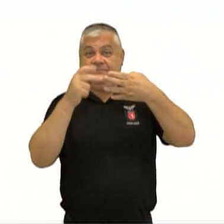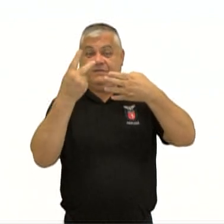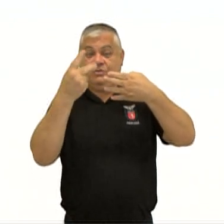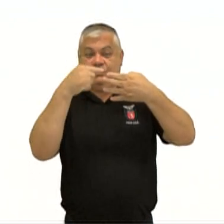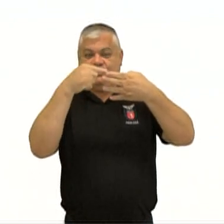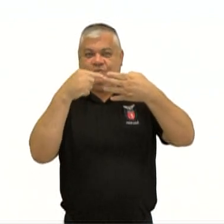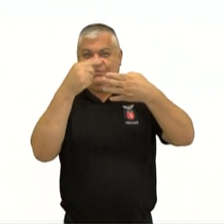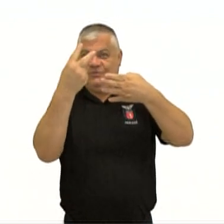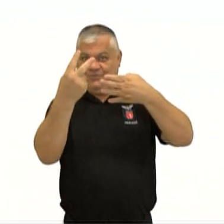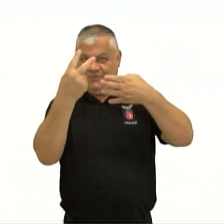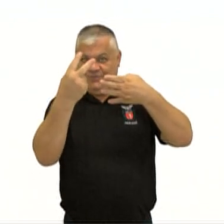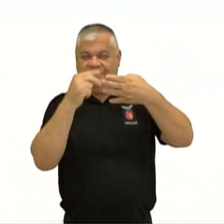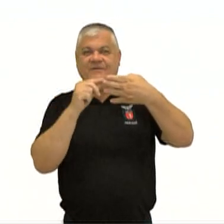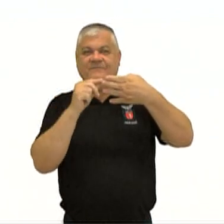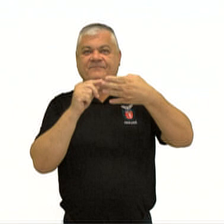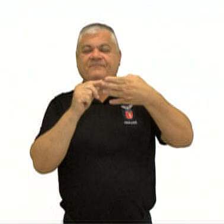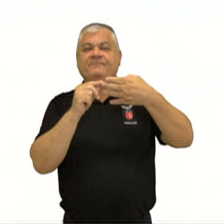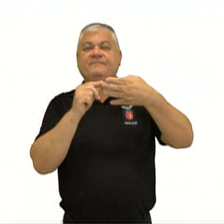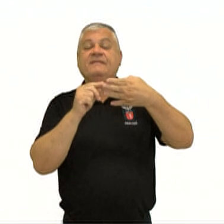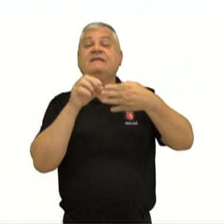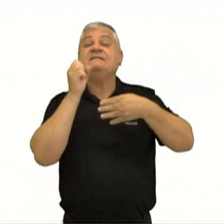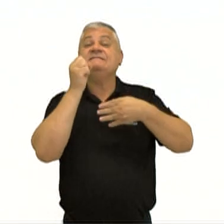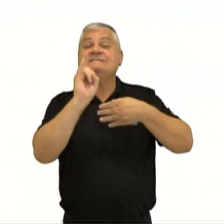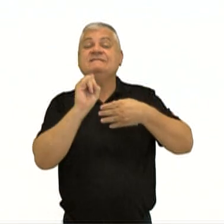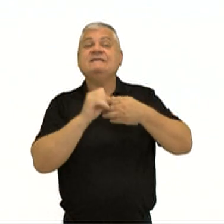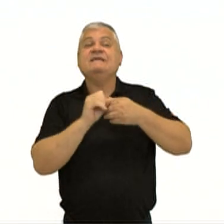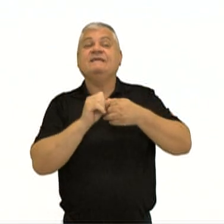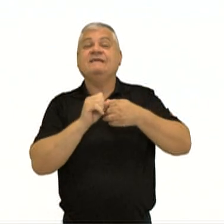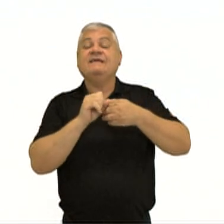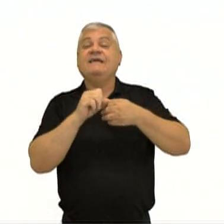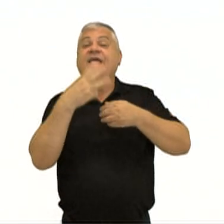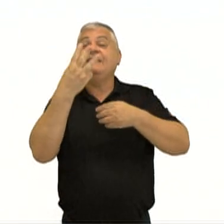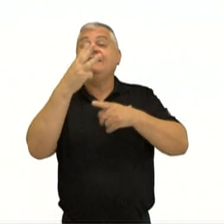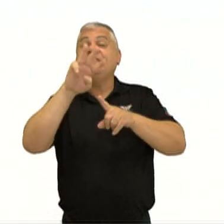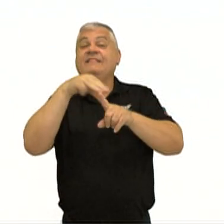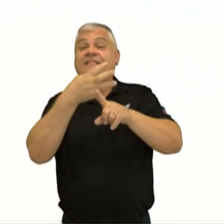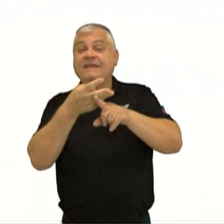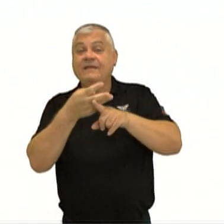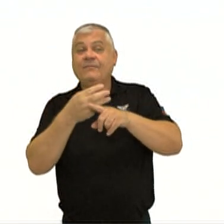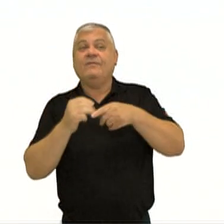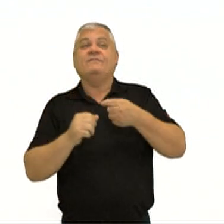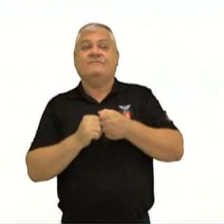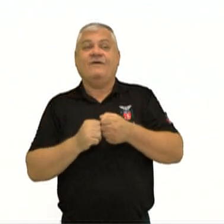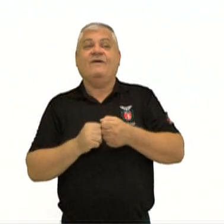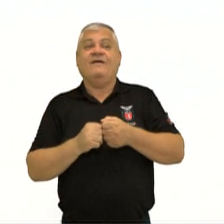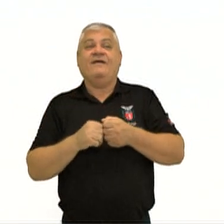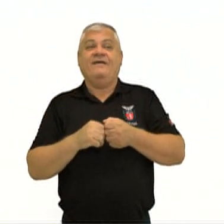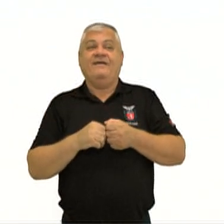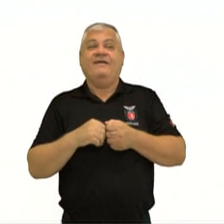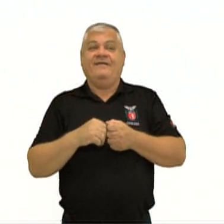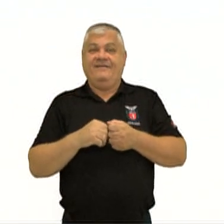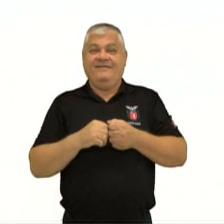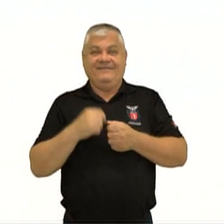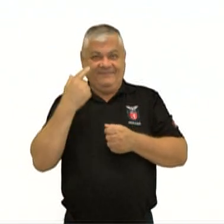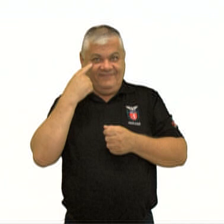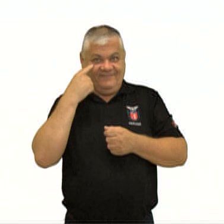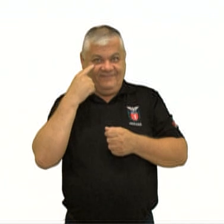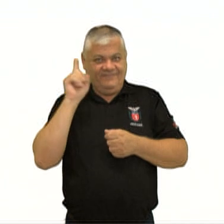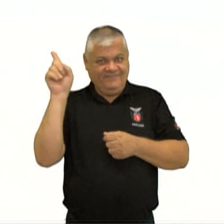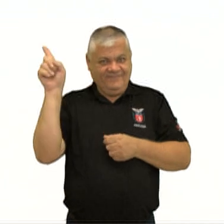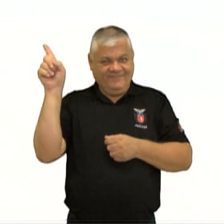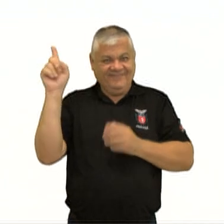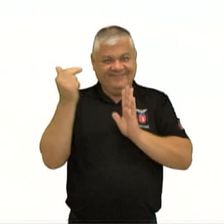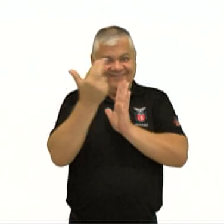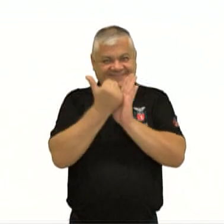SP2. Quando eu tenho uma ligação tripla, eu tenho SP, tá ok? Então, aqui foi feito o